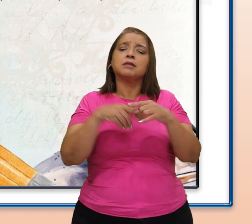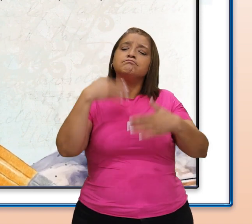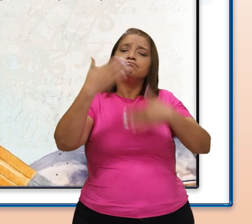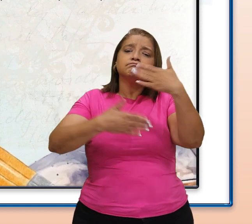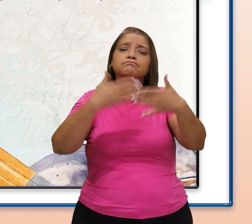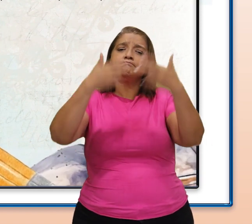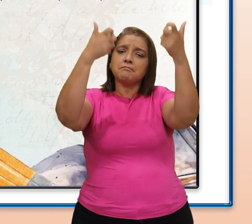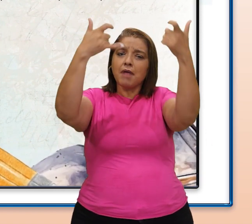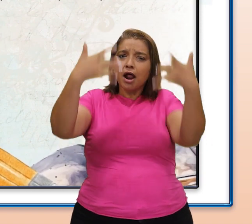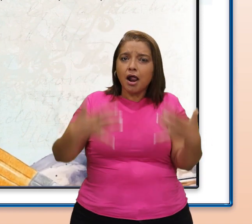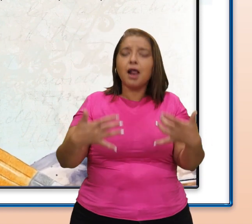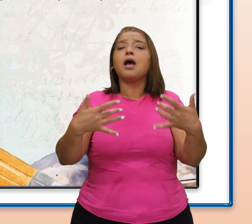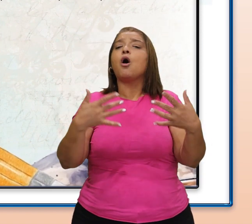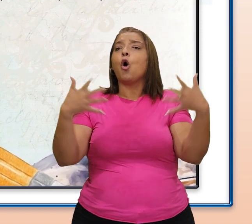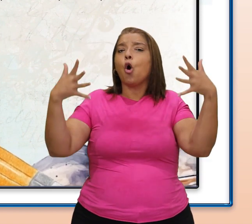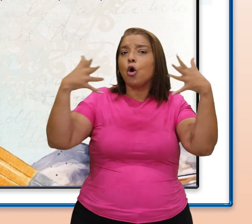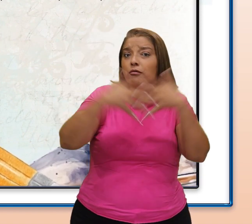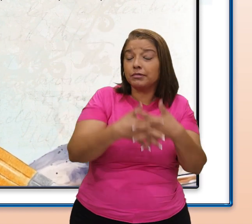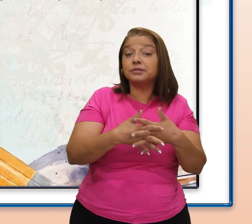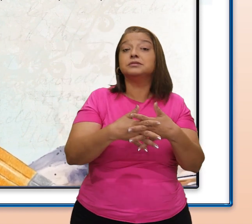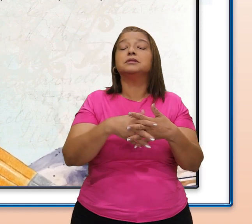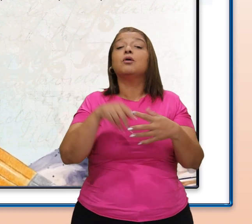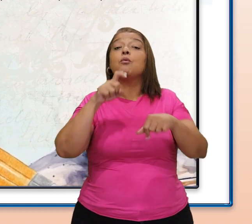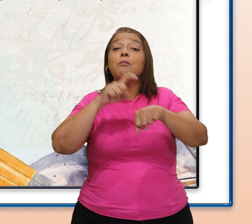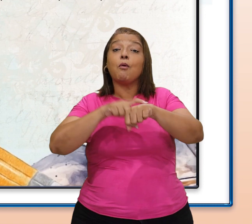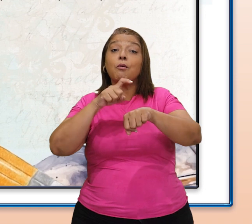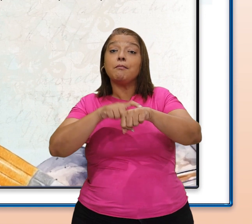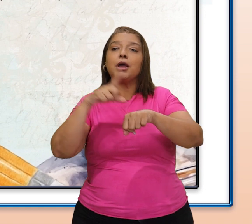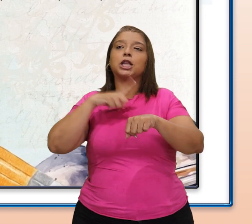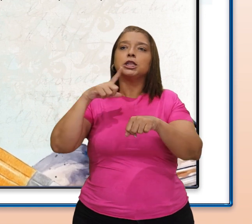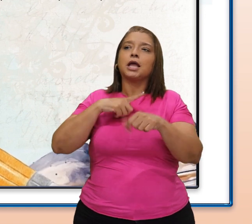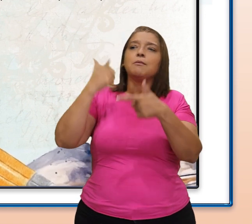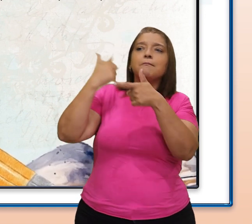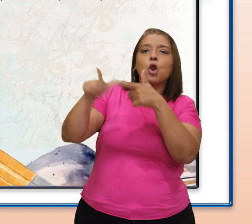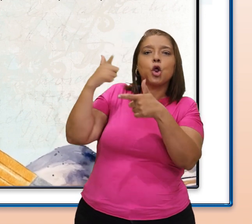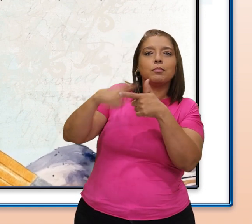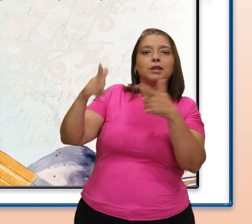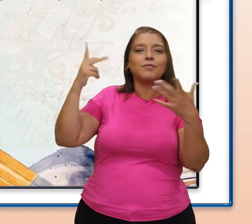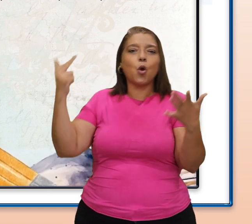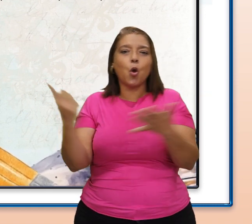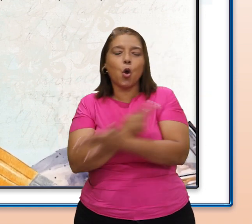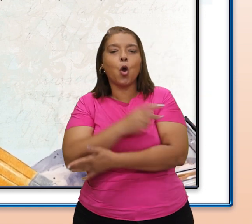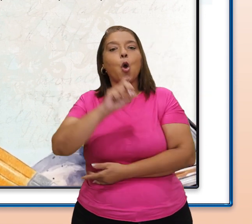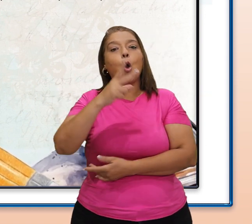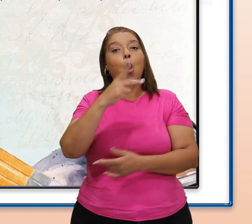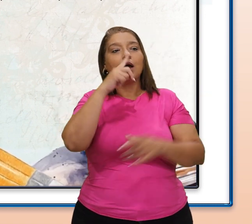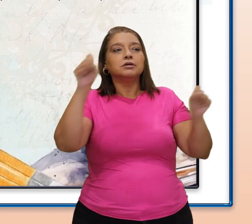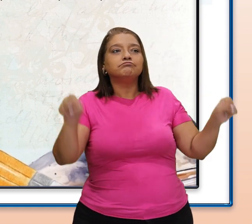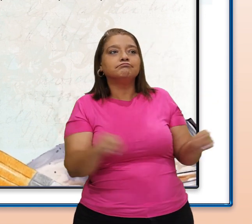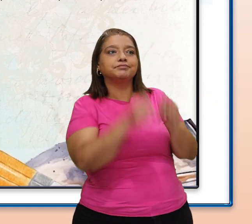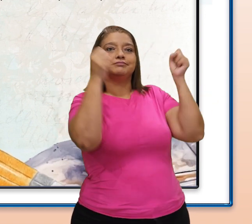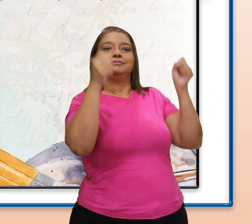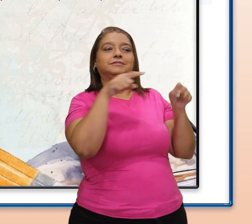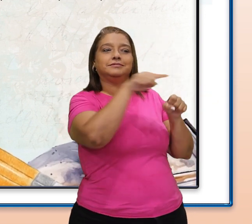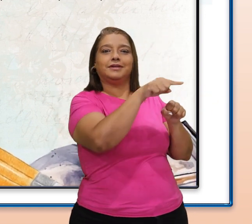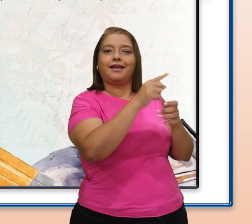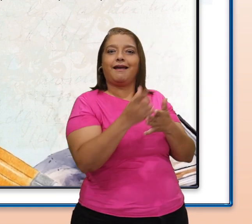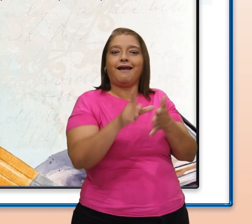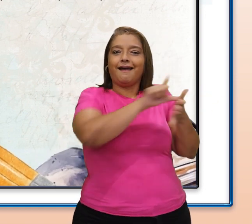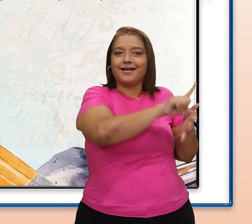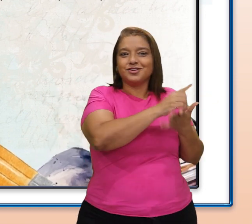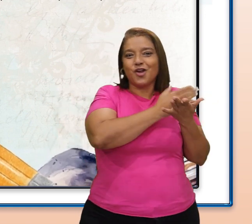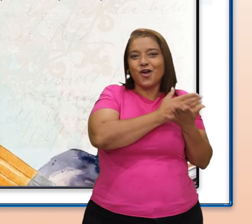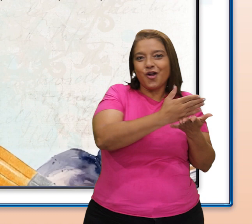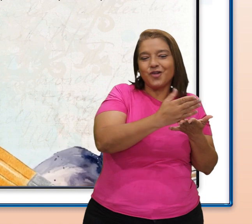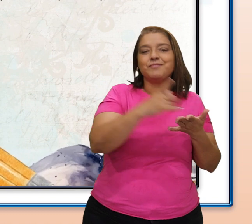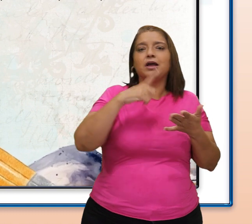desenvolvimento e a complicação, o momento em que surge algum conflito ou a quebra daquele equilíbrio inicial com